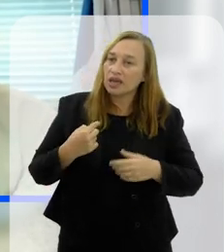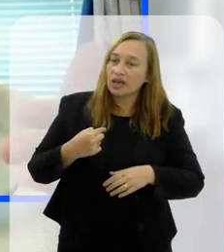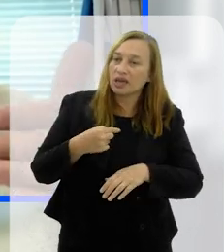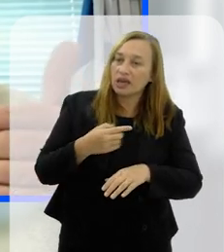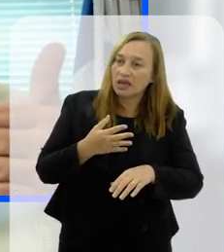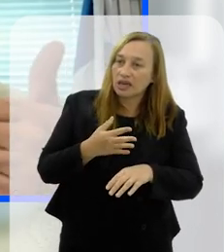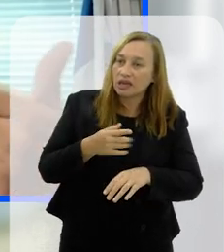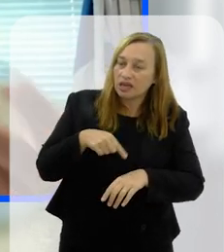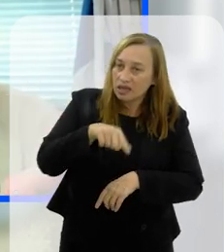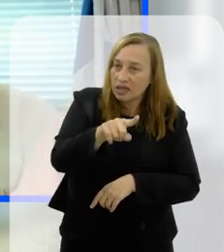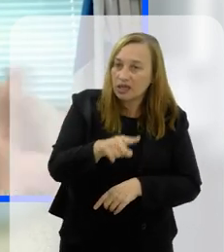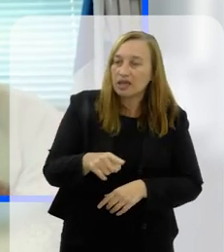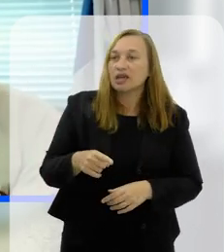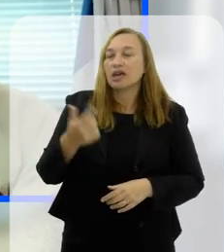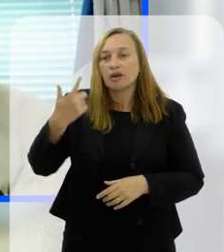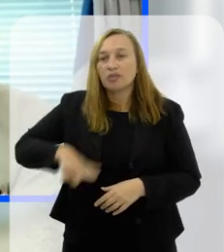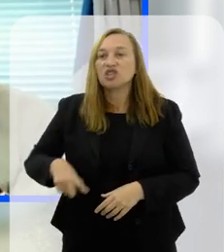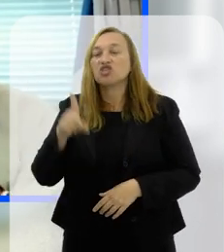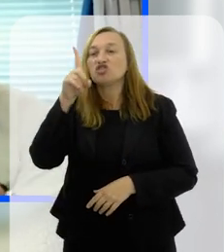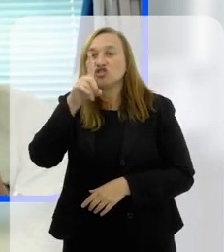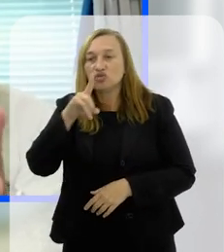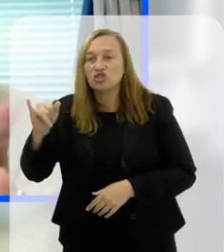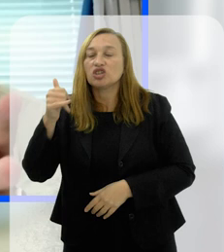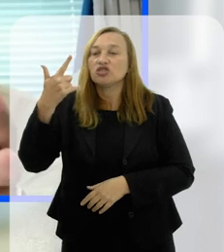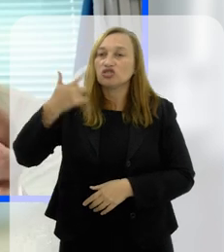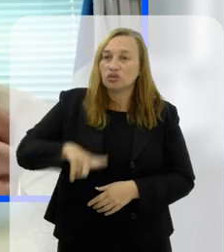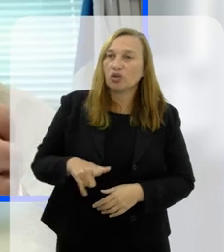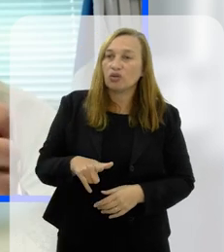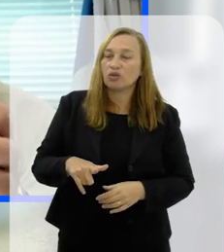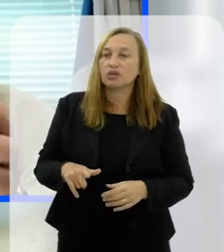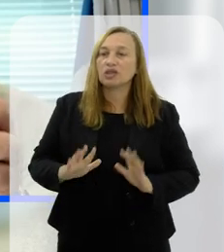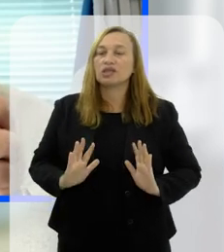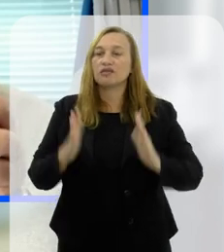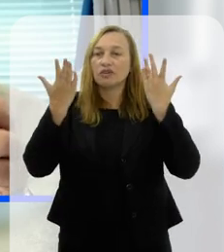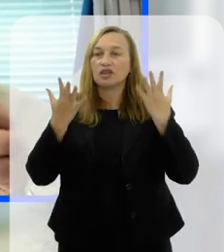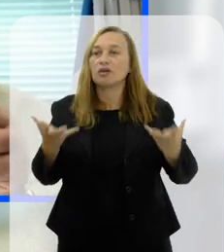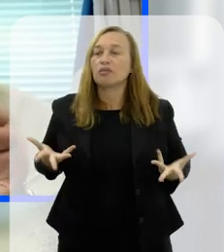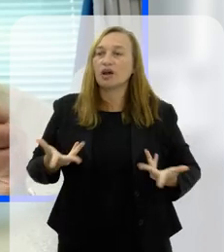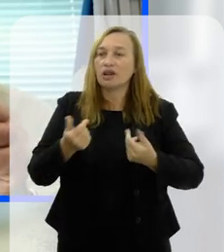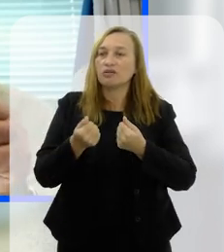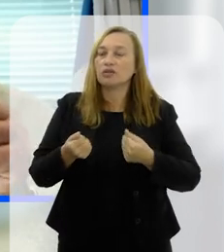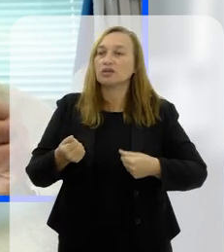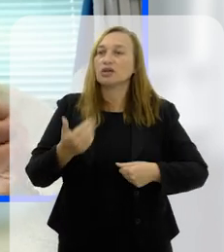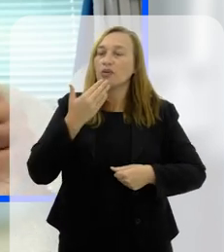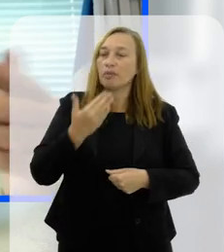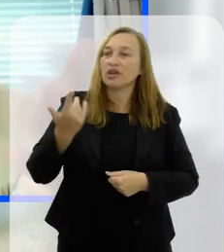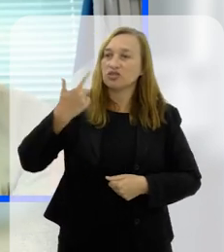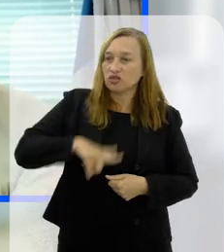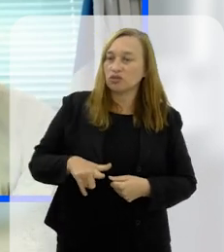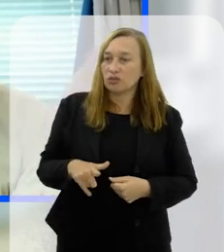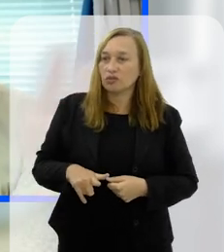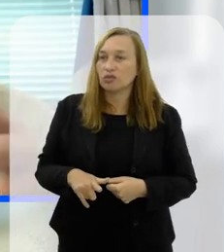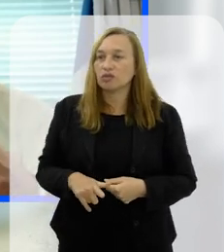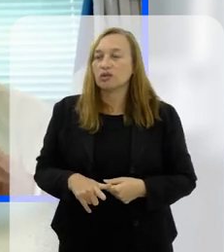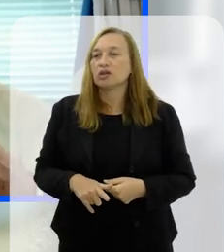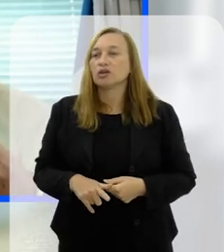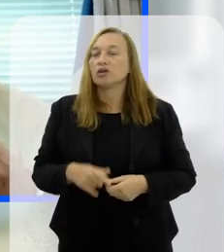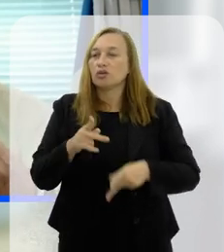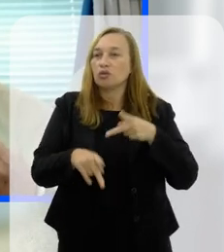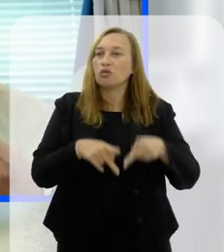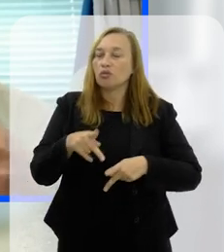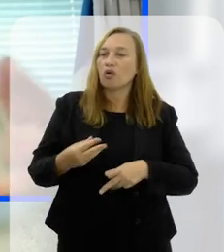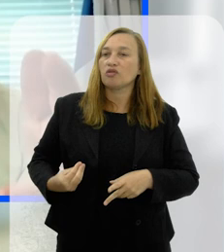comparecer e eu gostaria que o senhor repetisse a data de novo né desse evento maravilhoso e eu peço também que o nosso